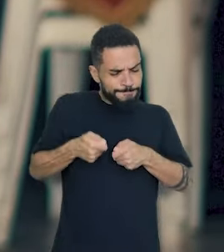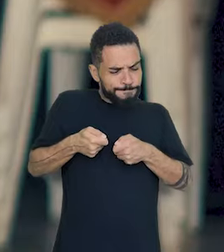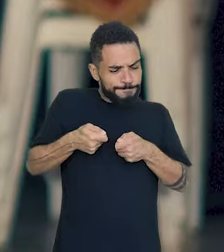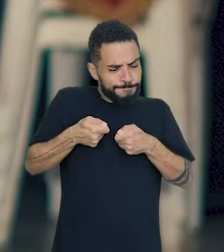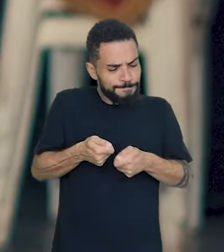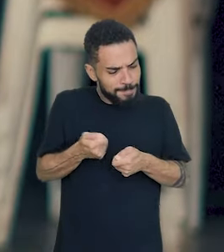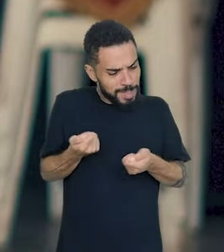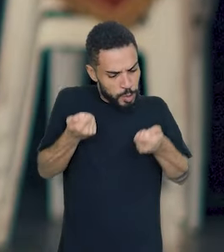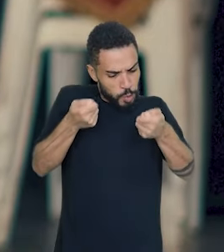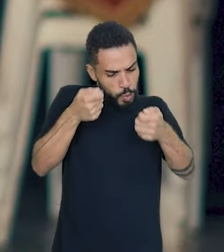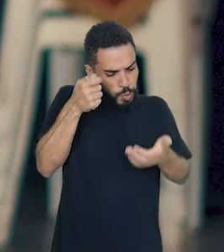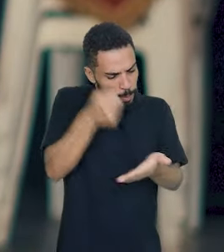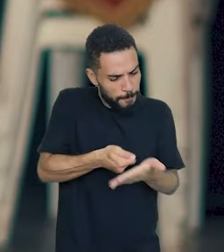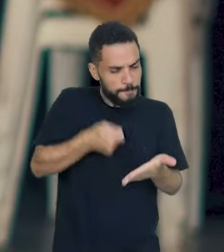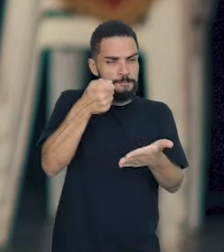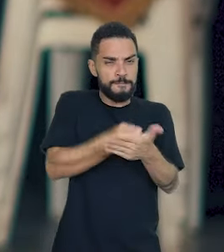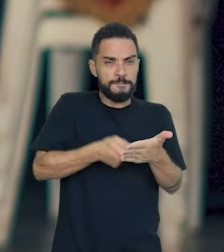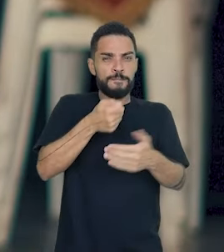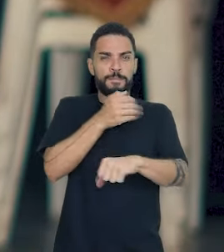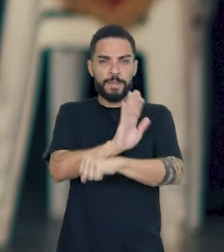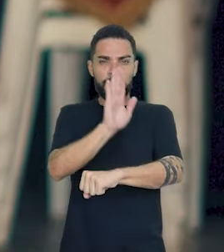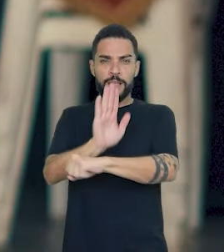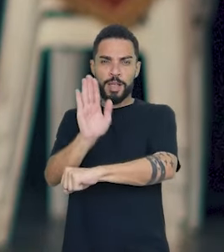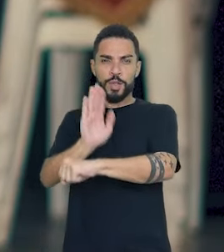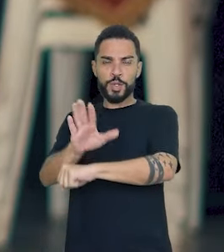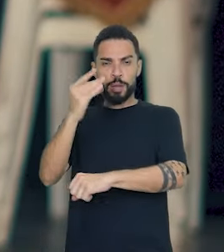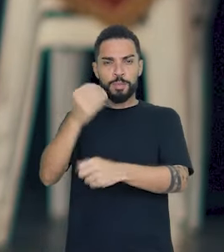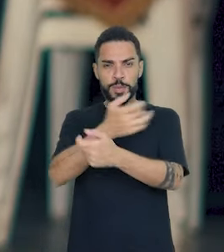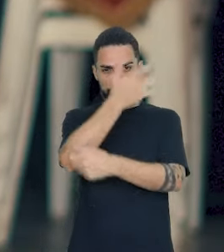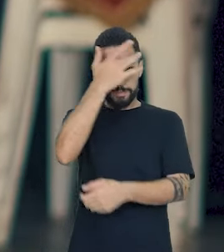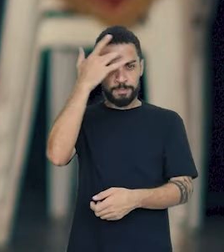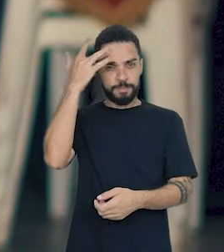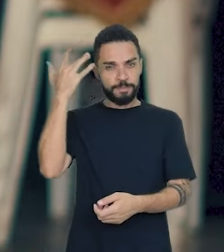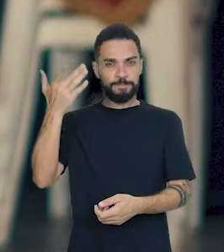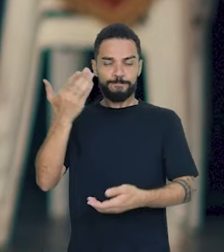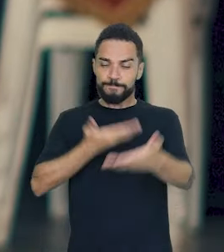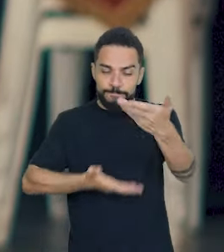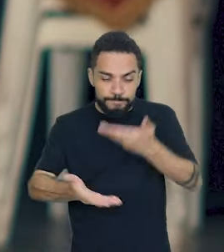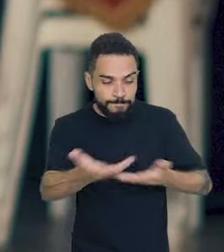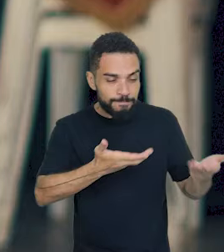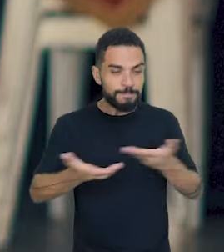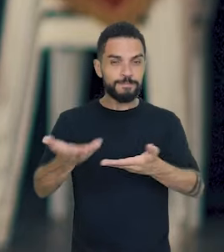que ajuda muita gente, ninguém sabe disso, mas ele ajuda.